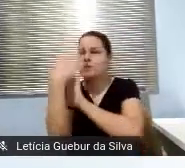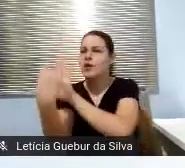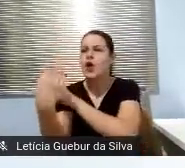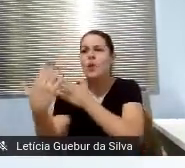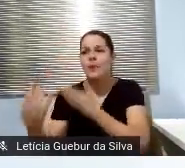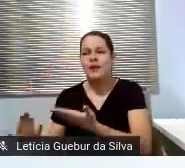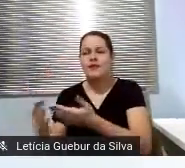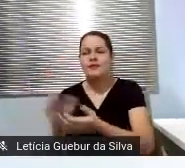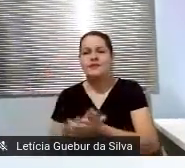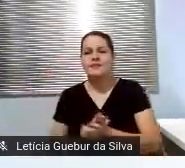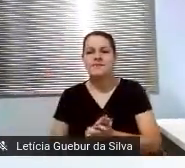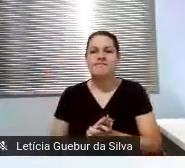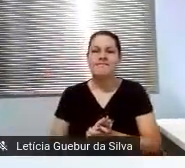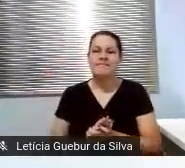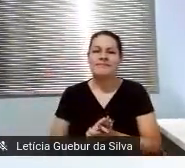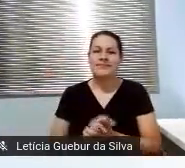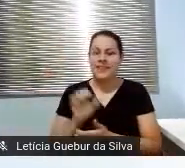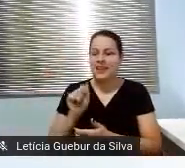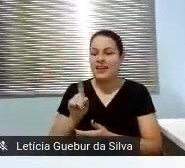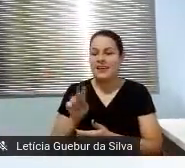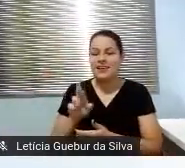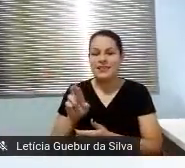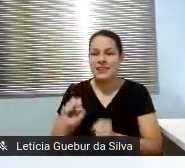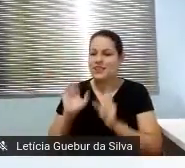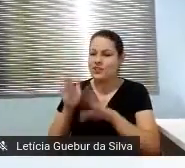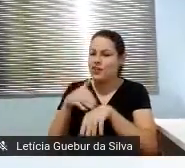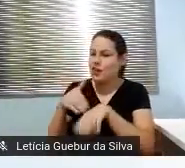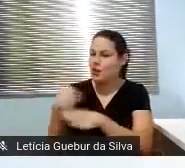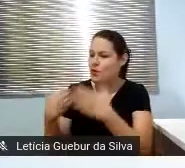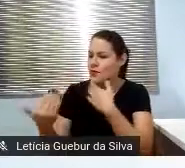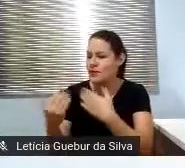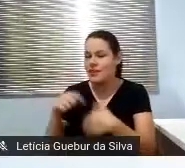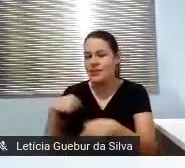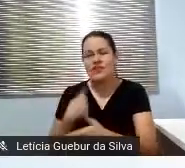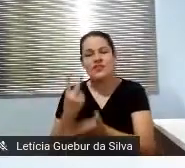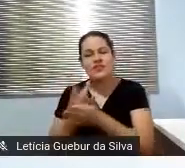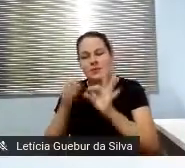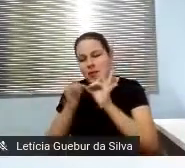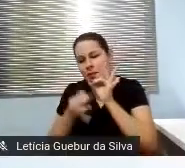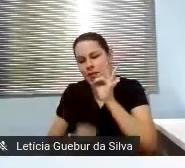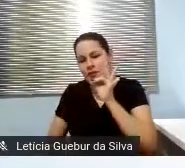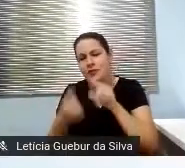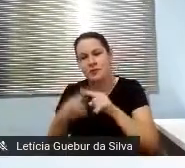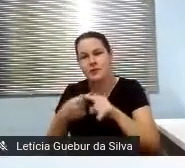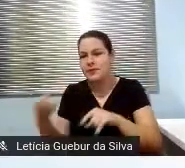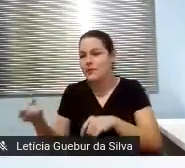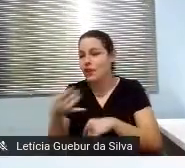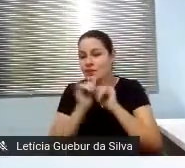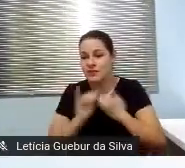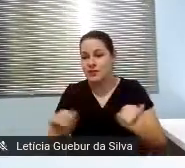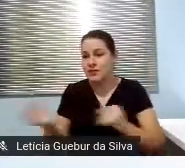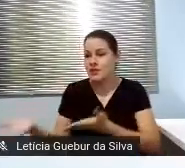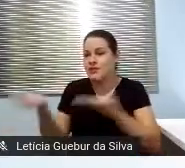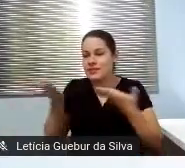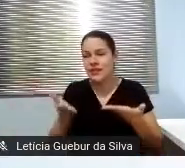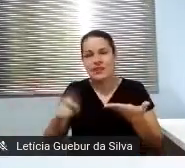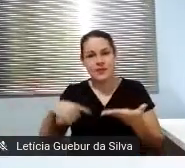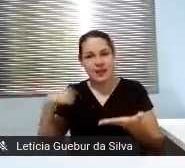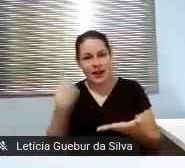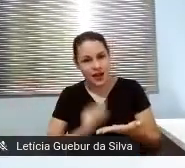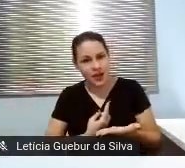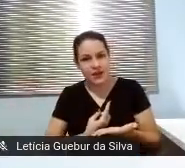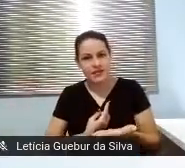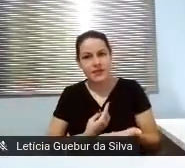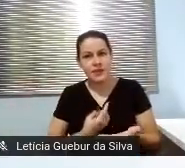a gente já começou com você sem tempo, mas a gente acaba evoluindo aqui, porque você traz informações super importantes para nós. Mas eu acho que eu